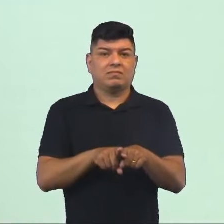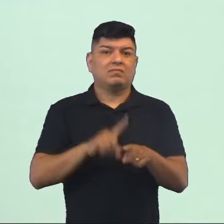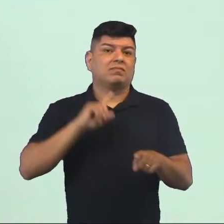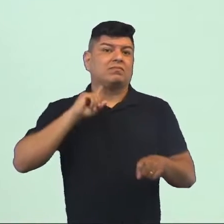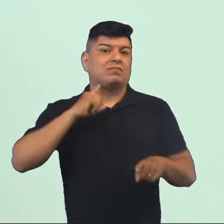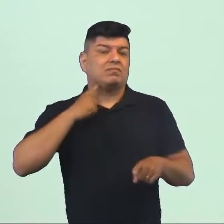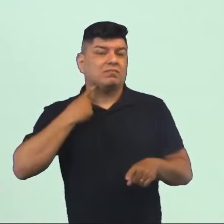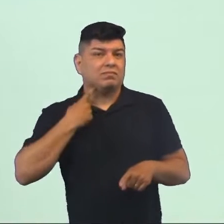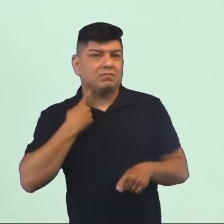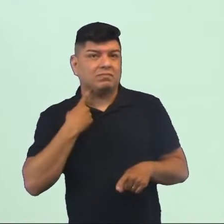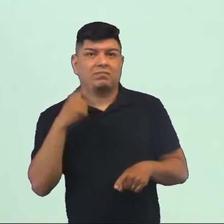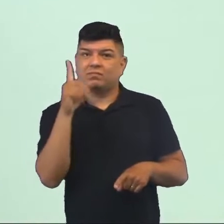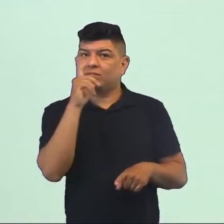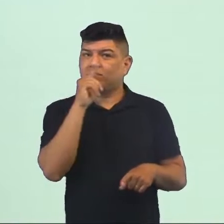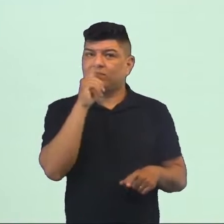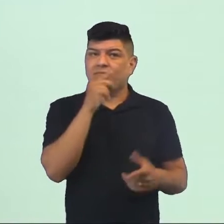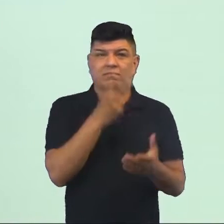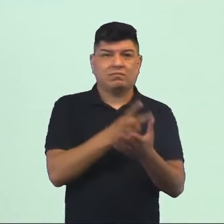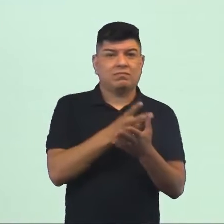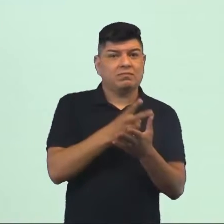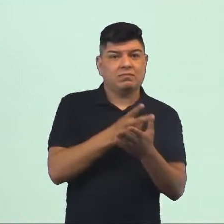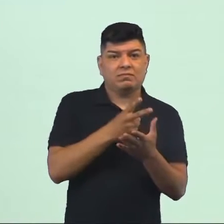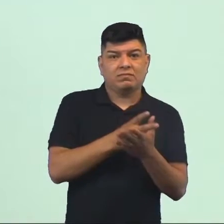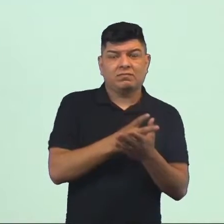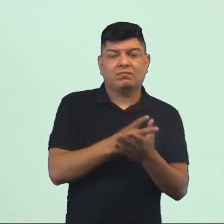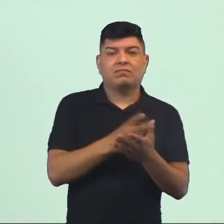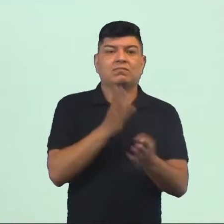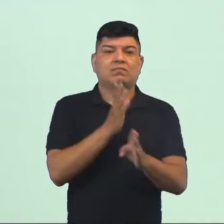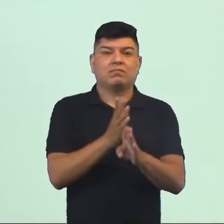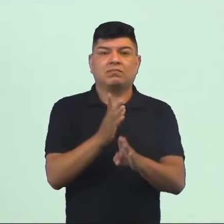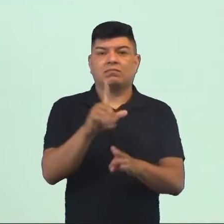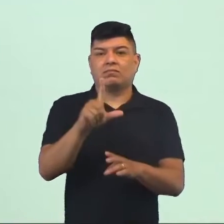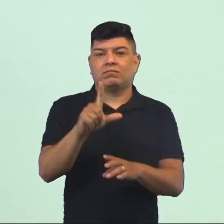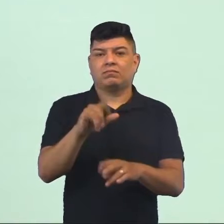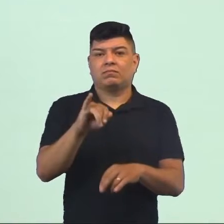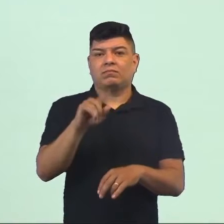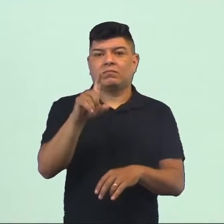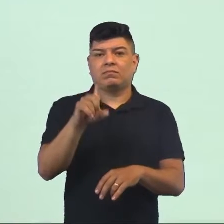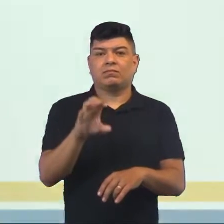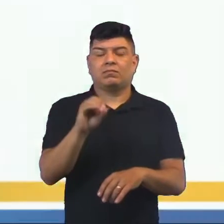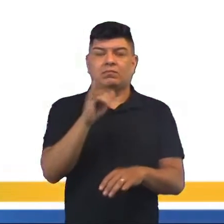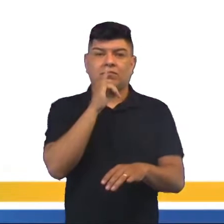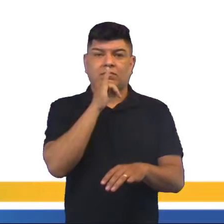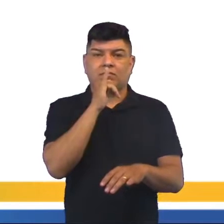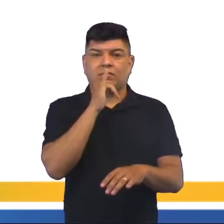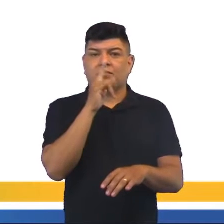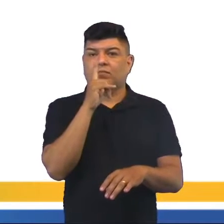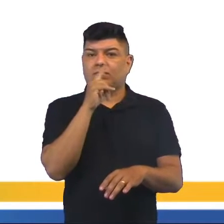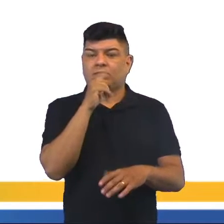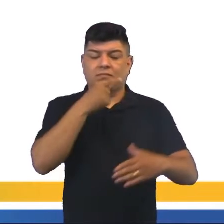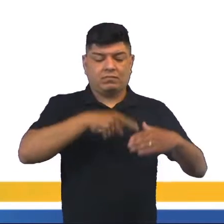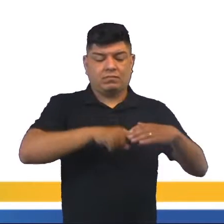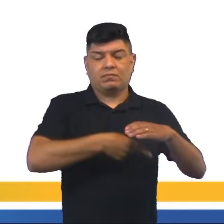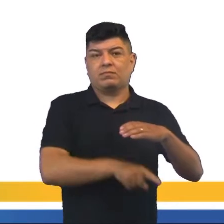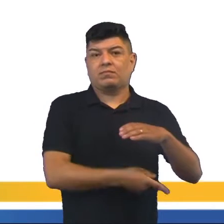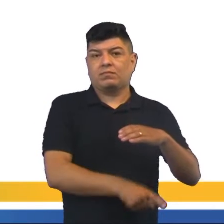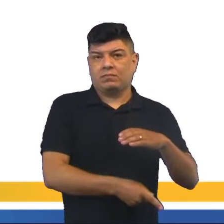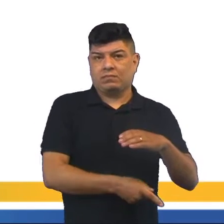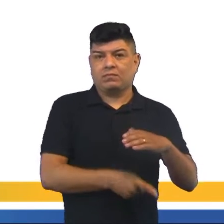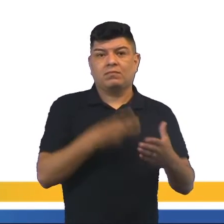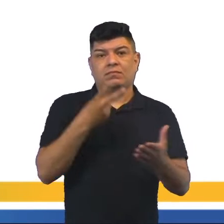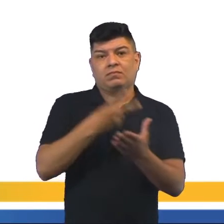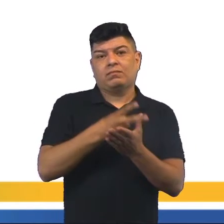ter a poluição, que a água ela vem sendo poluída pelos lixões, aí eu me refiro aí, por exemplo, às águas subterrâneas, né, que ela